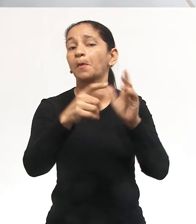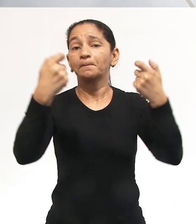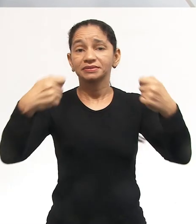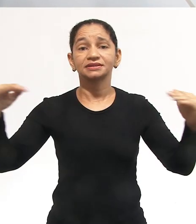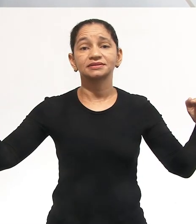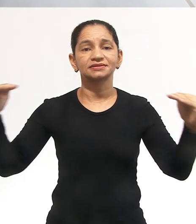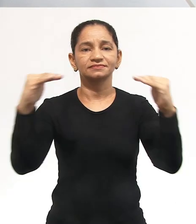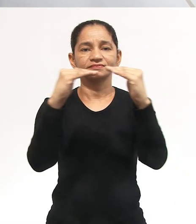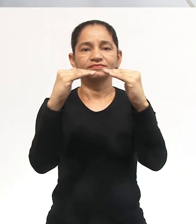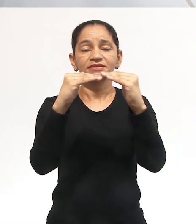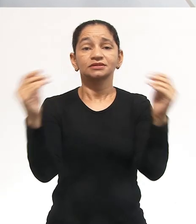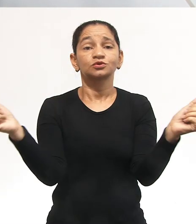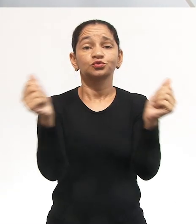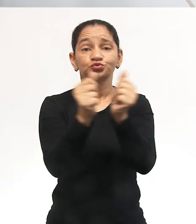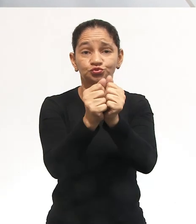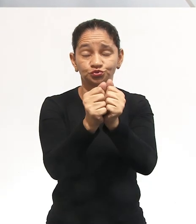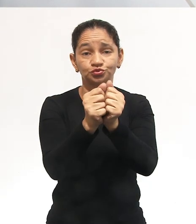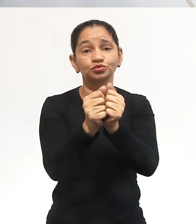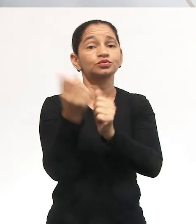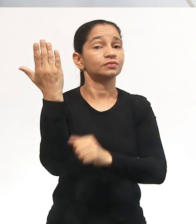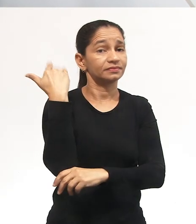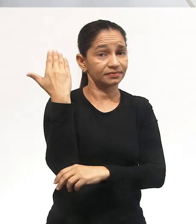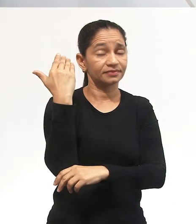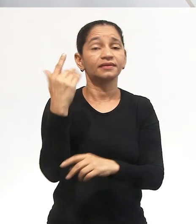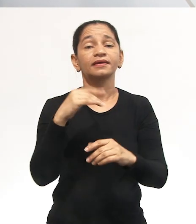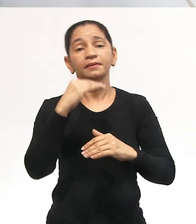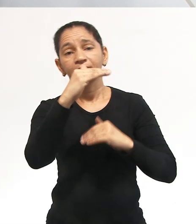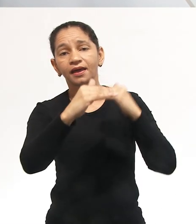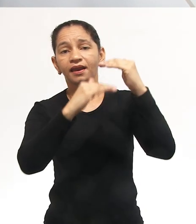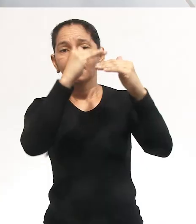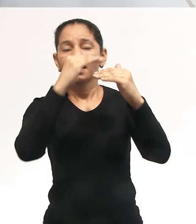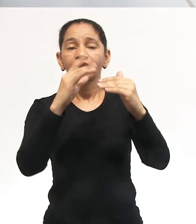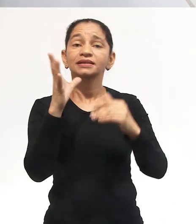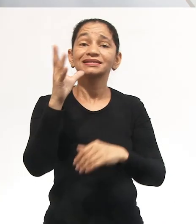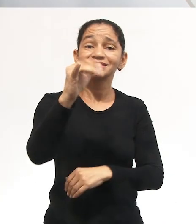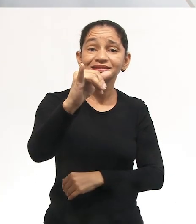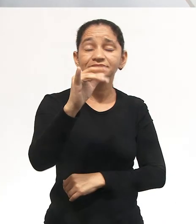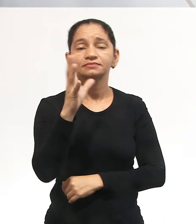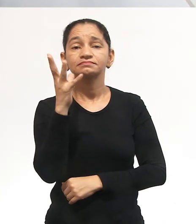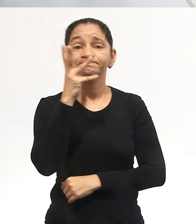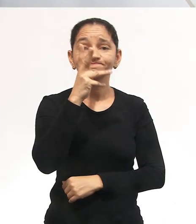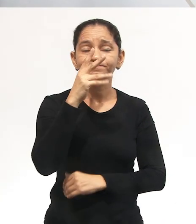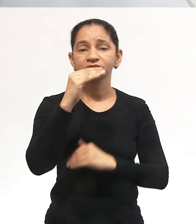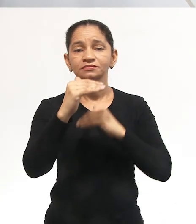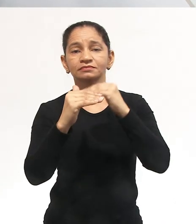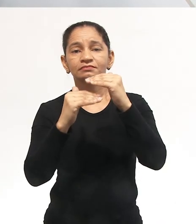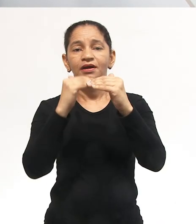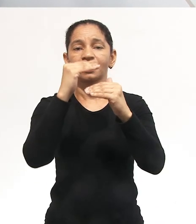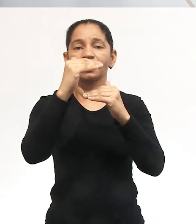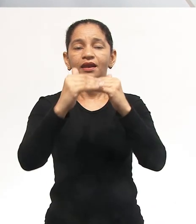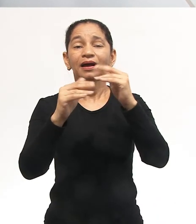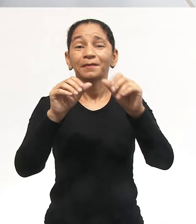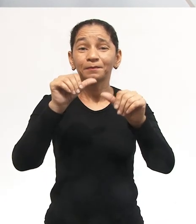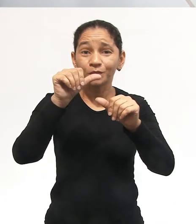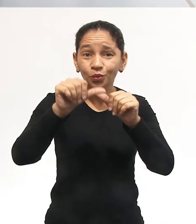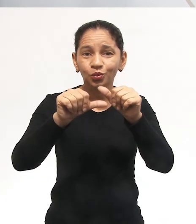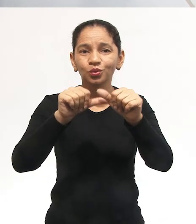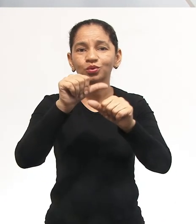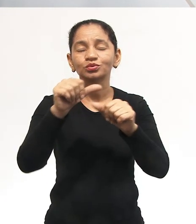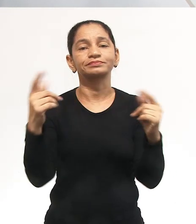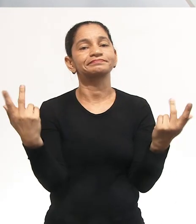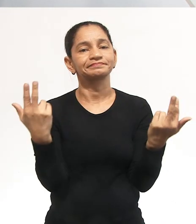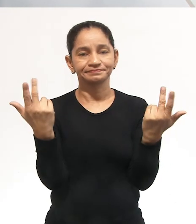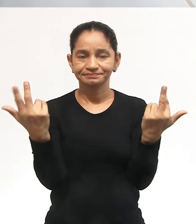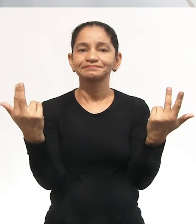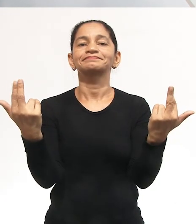acontecer com a receita que também estava programada, né, para existir. Se essas receitas não se comportam como programado,